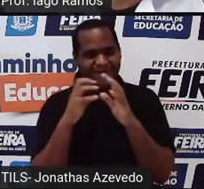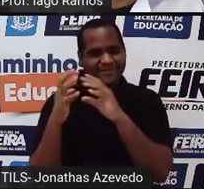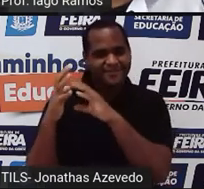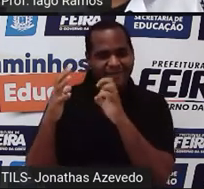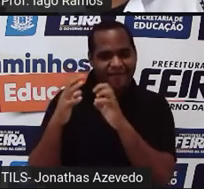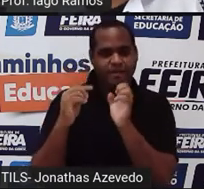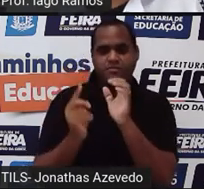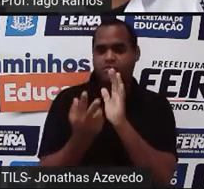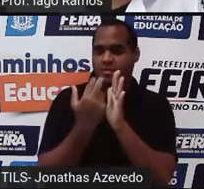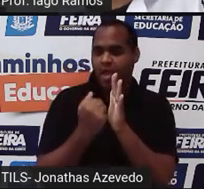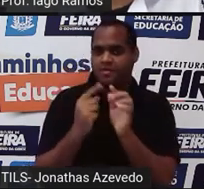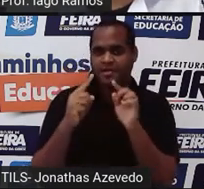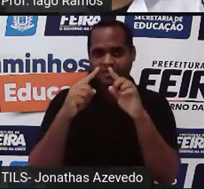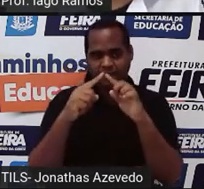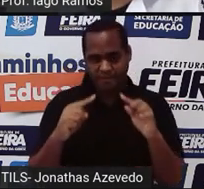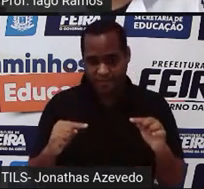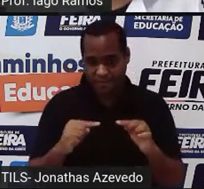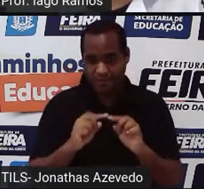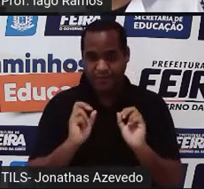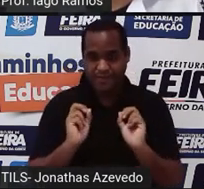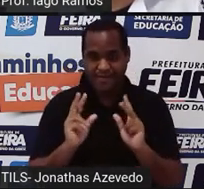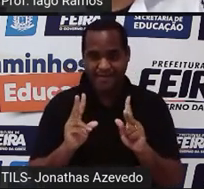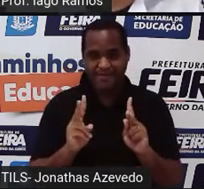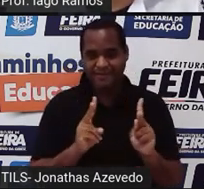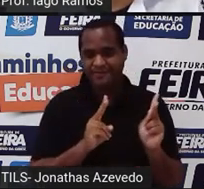imagem daquele triângulo, tá bom?